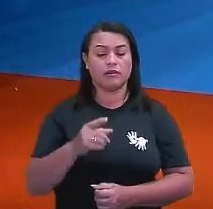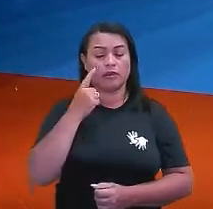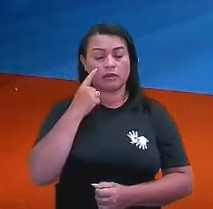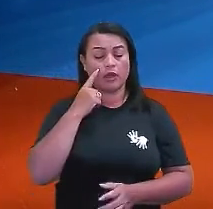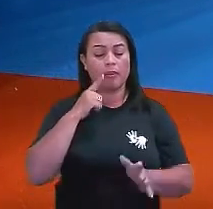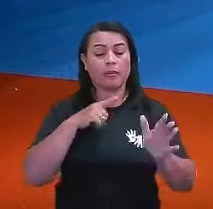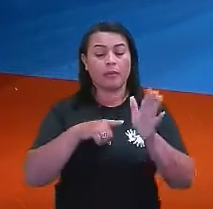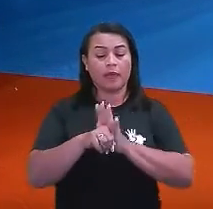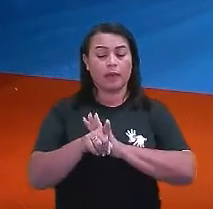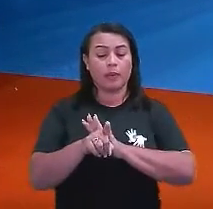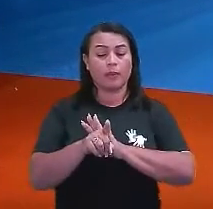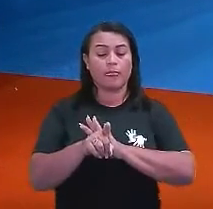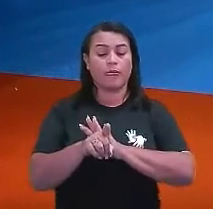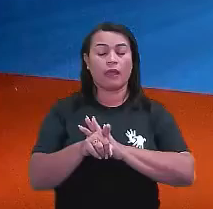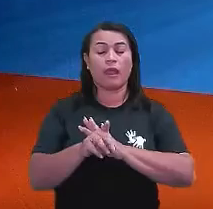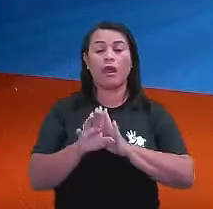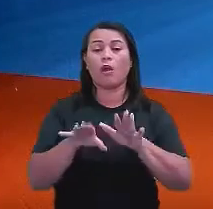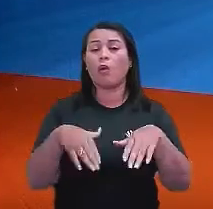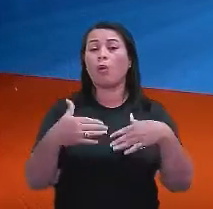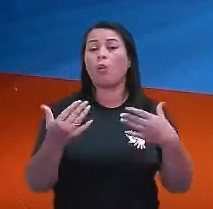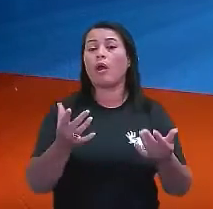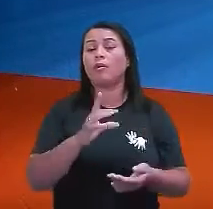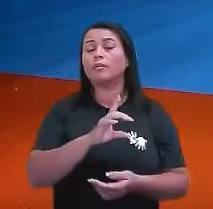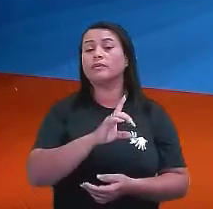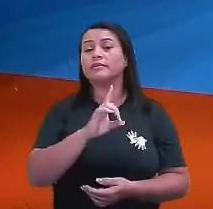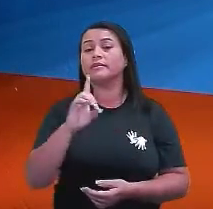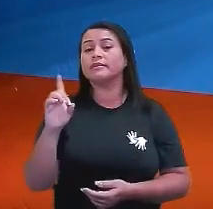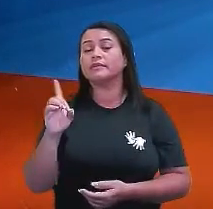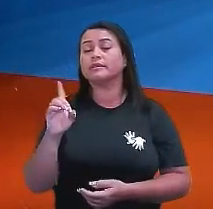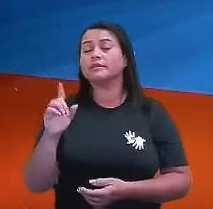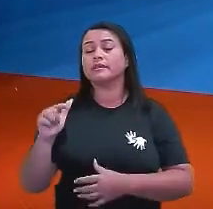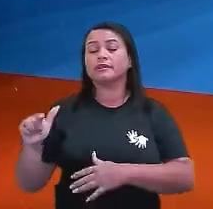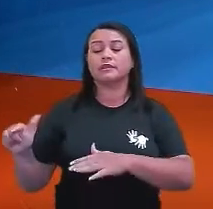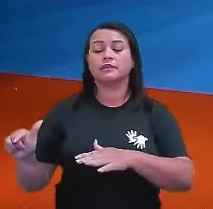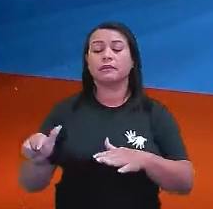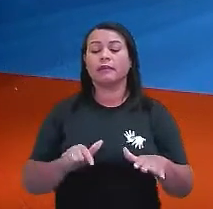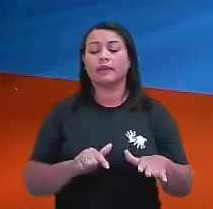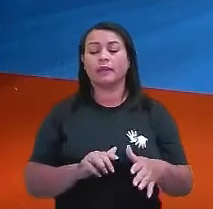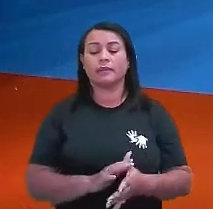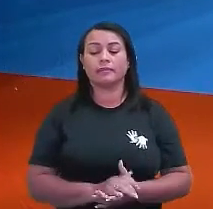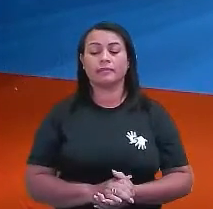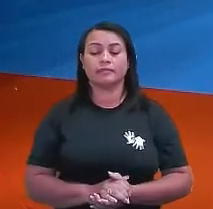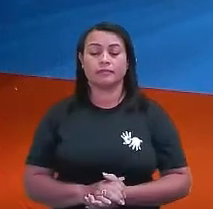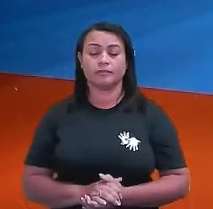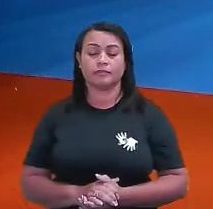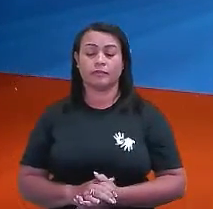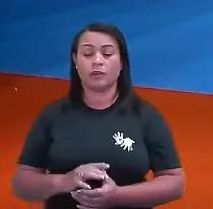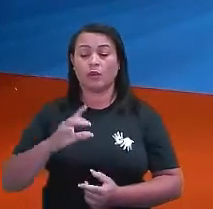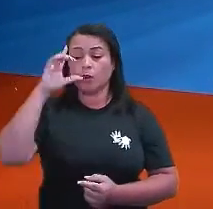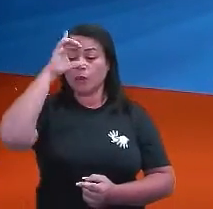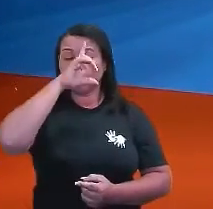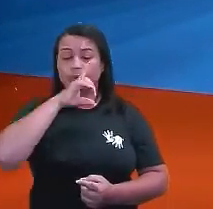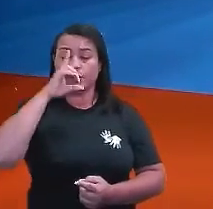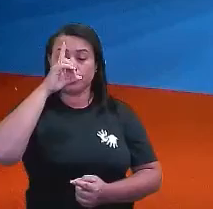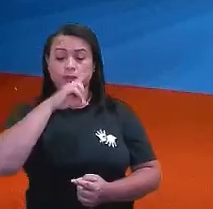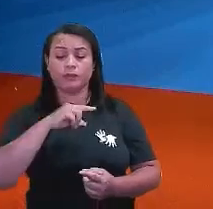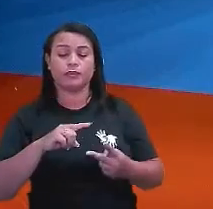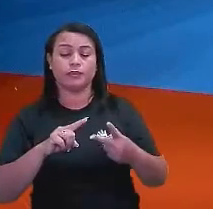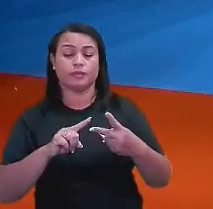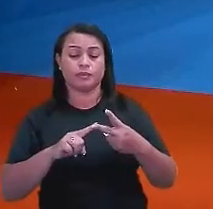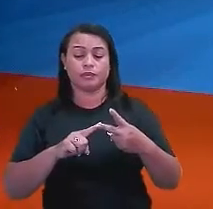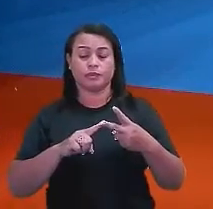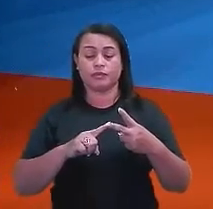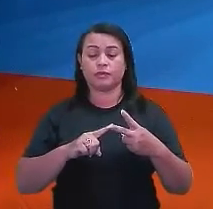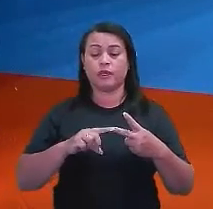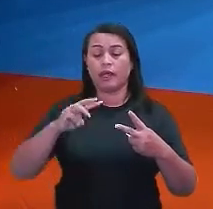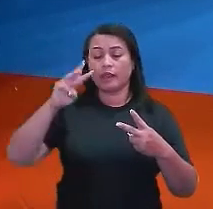pergunta é, em quais dias da semana? Então, eu vou aqui, ó. Vi que foi no domingo, vi que